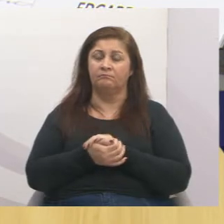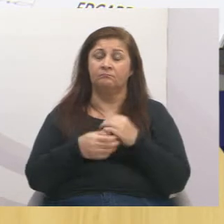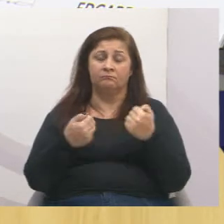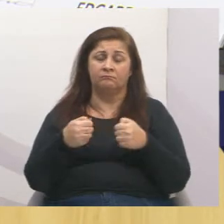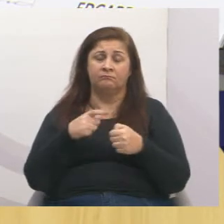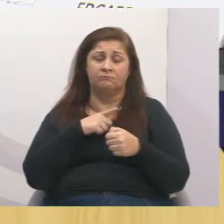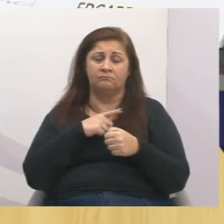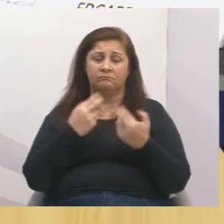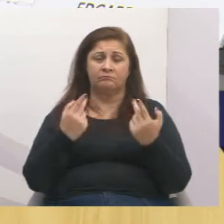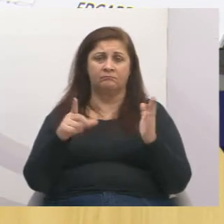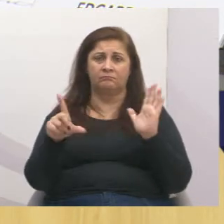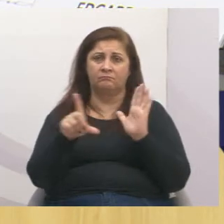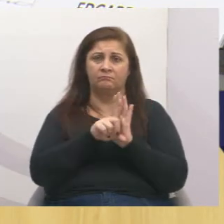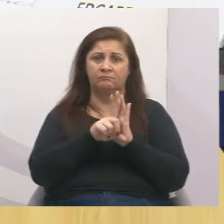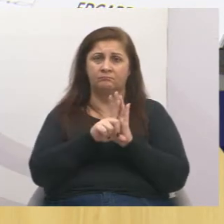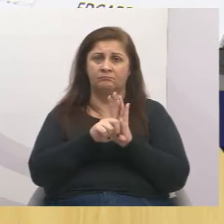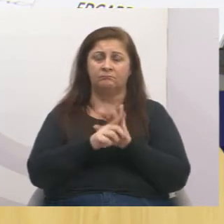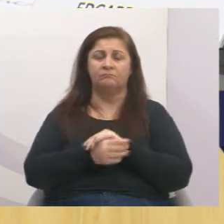existem as leis.